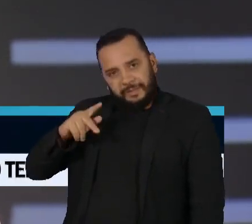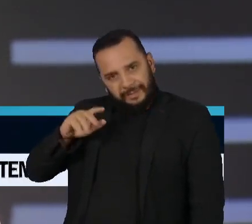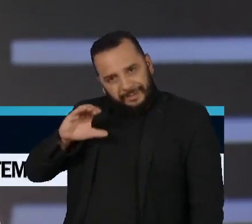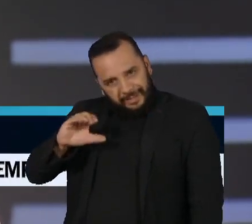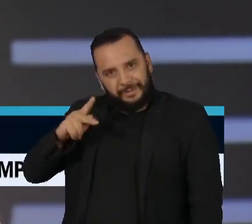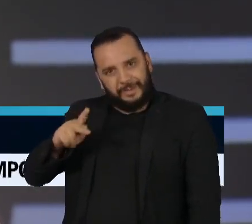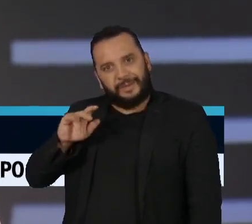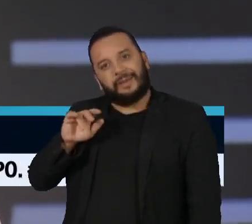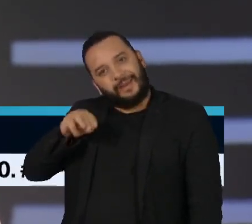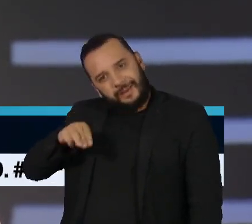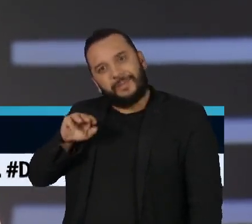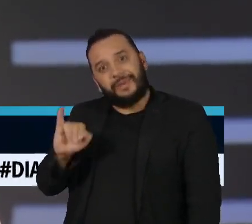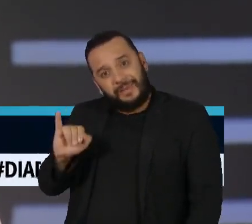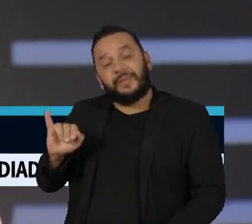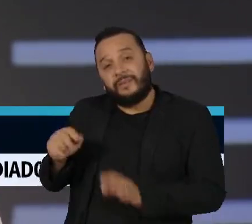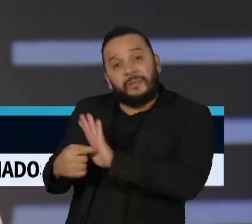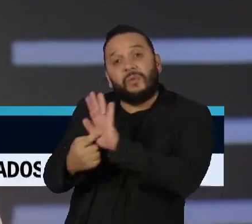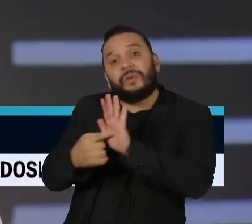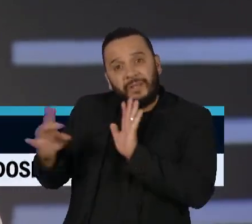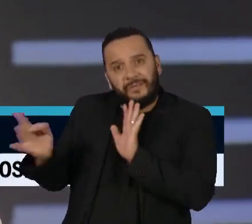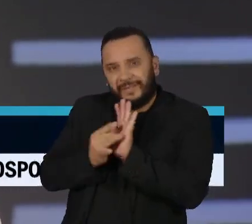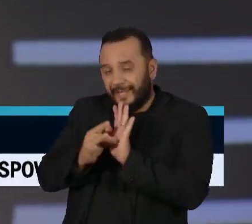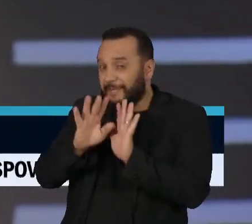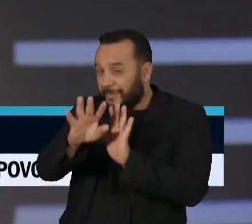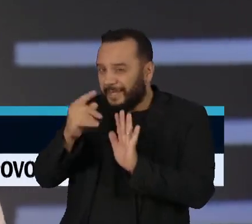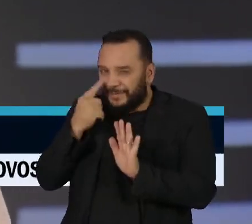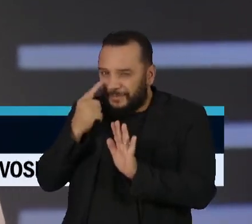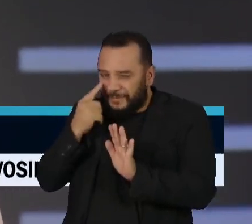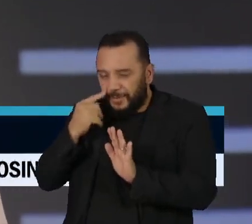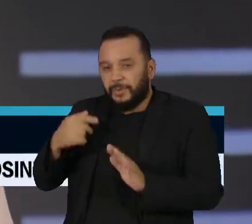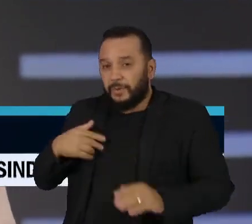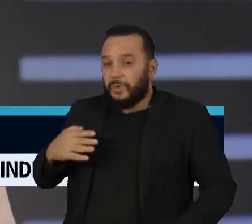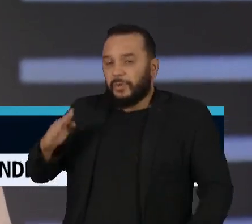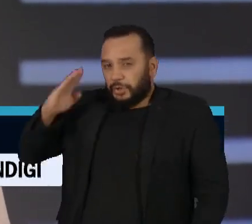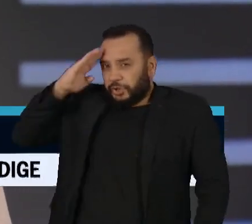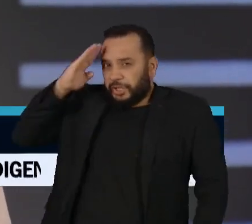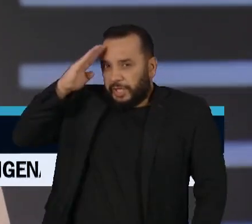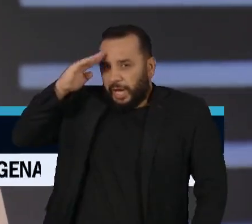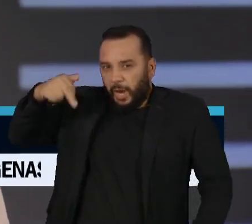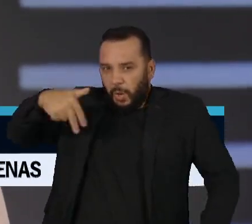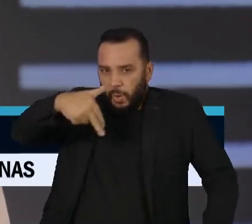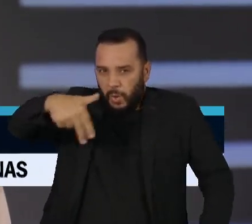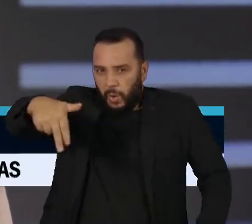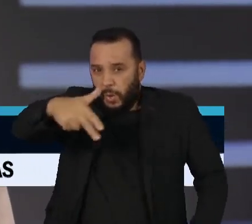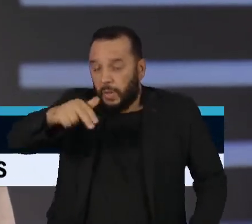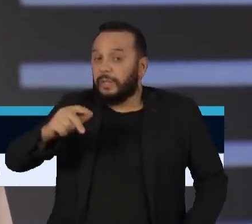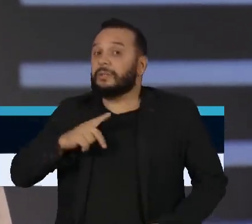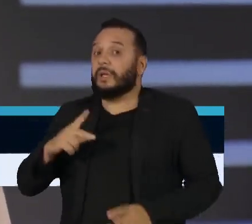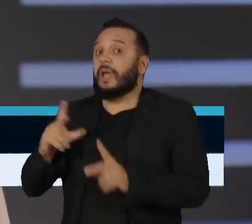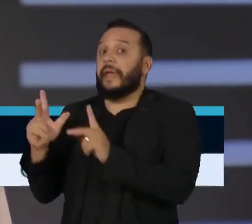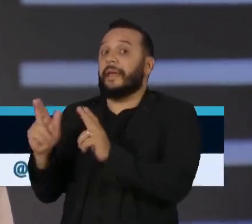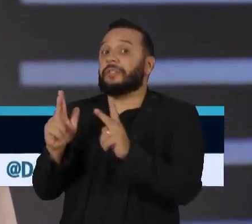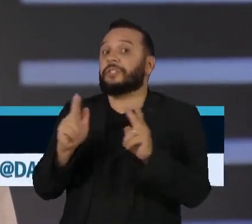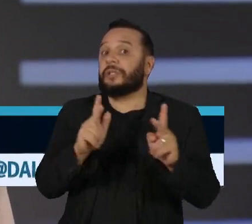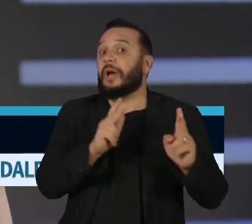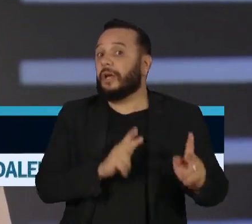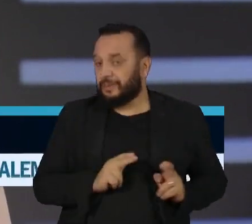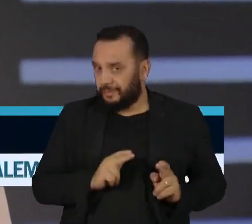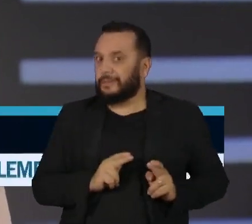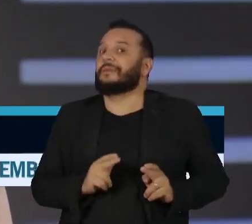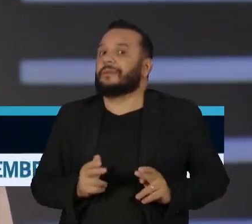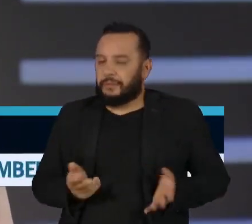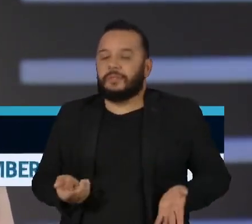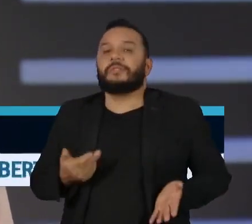acho que tem muita coisa escondida por exemplo as imagens estão editadas as imagens do General que apareceram agora apareceram cobrindo o rosto no início